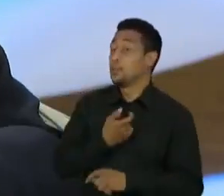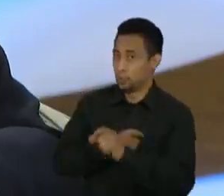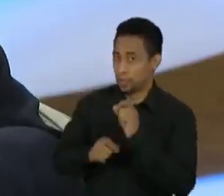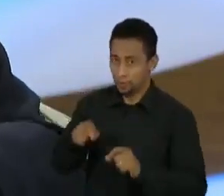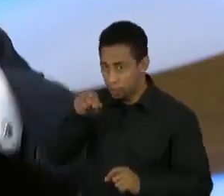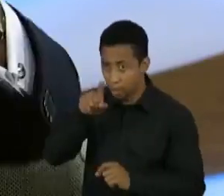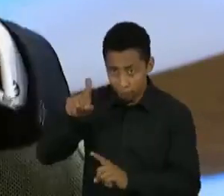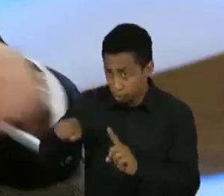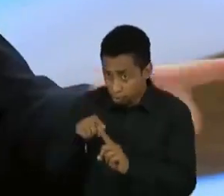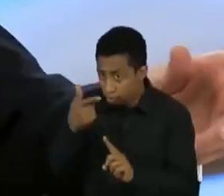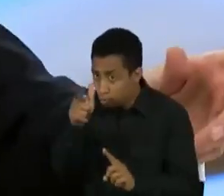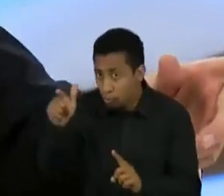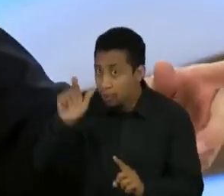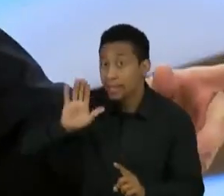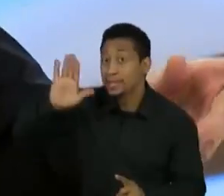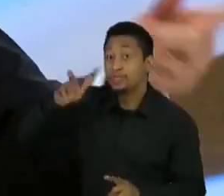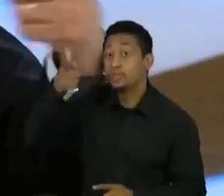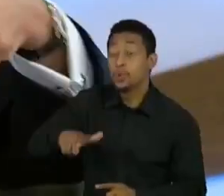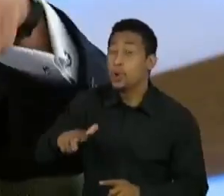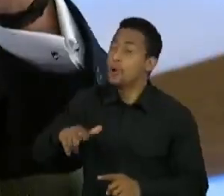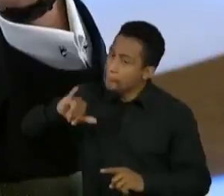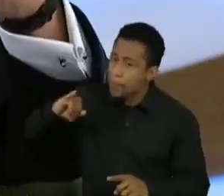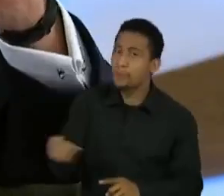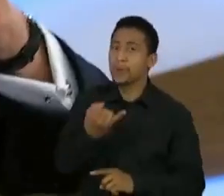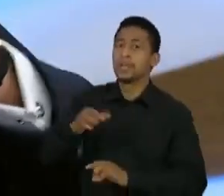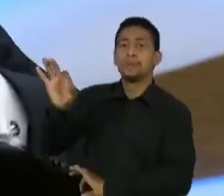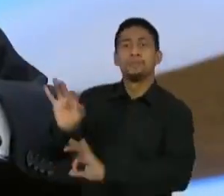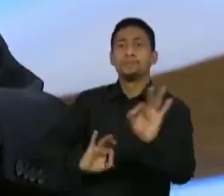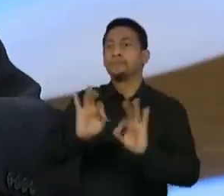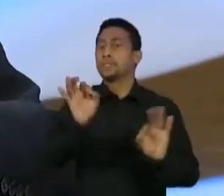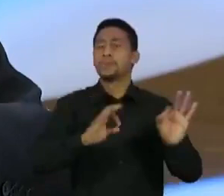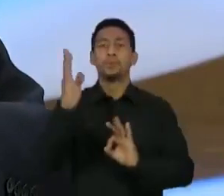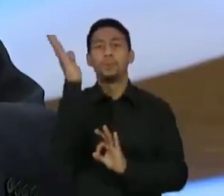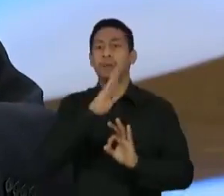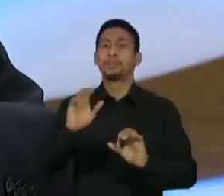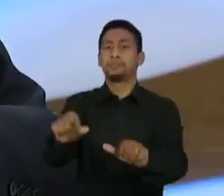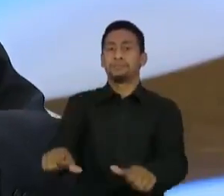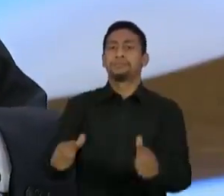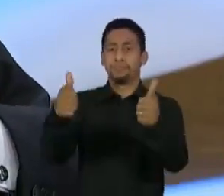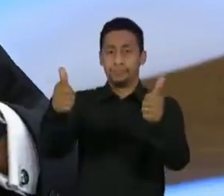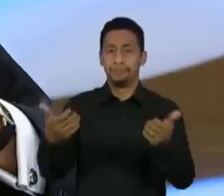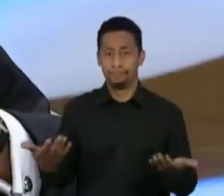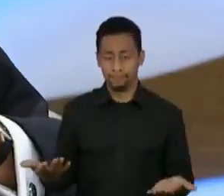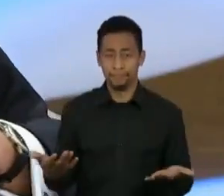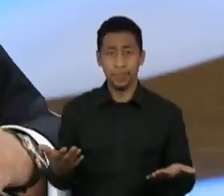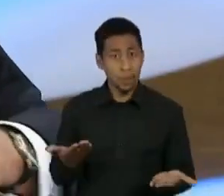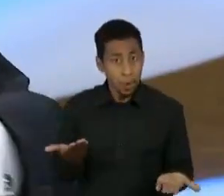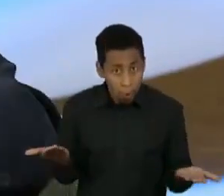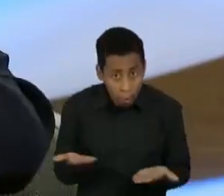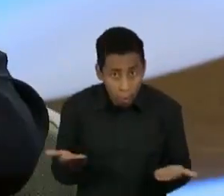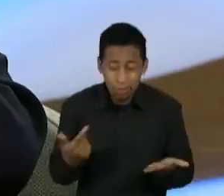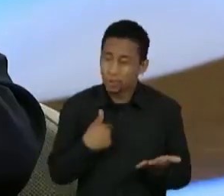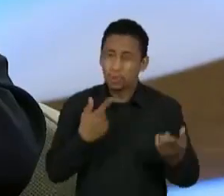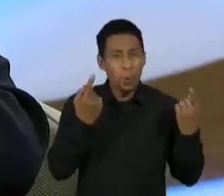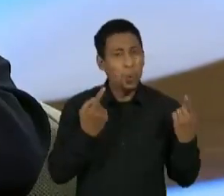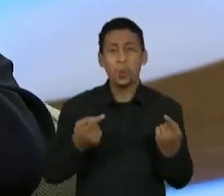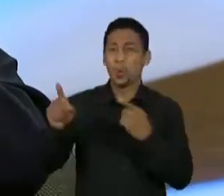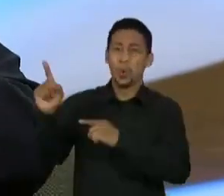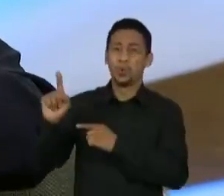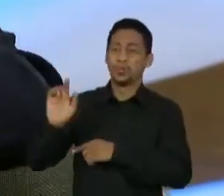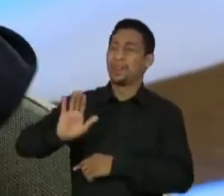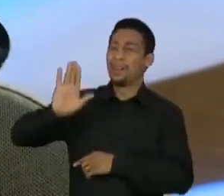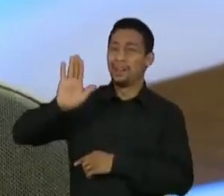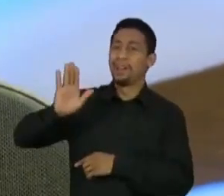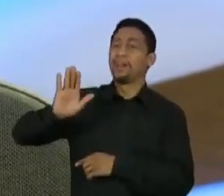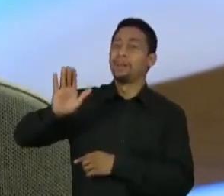objetivo eleitoral, faça o que o Brasil precisa. Hoje, por exemplo, eu sou radicalmente contra a reeleição. Eu acho que deveria aumentar o